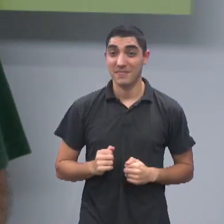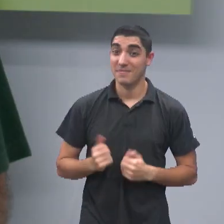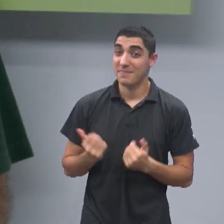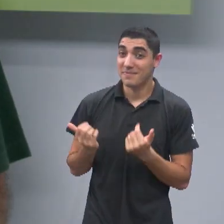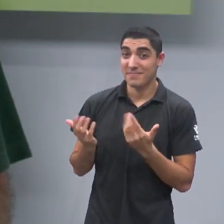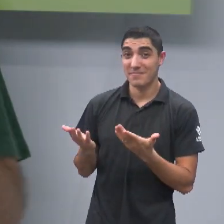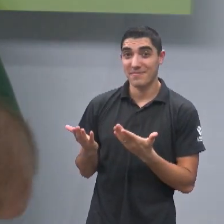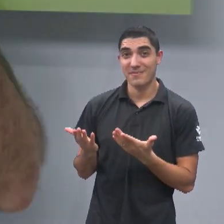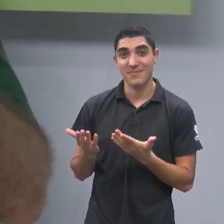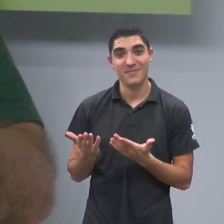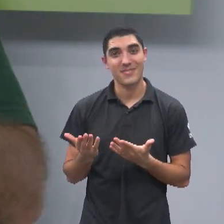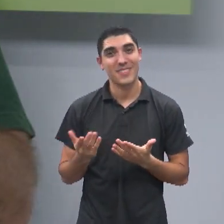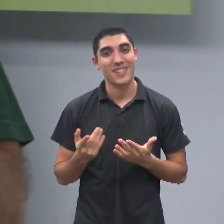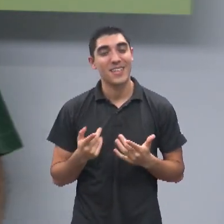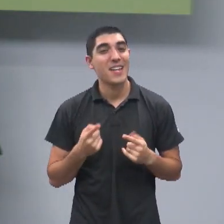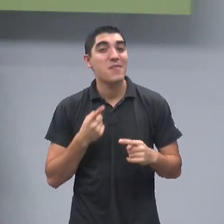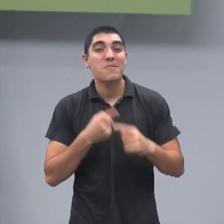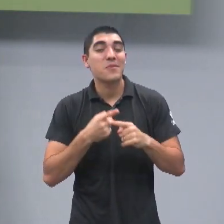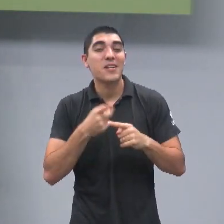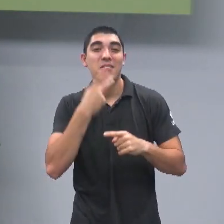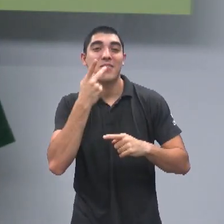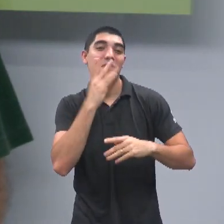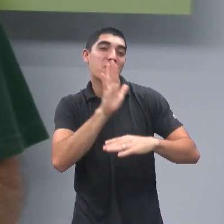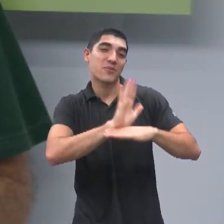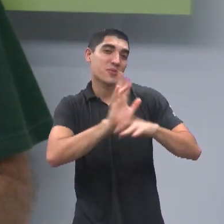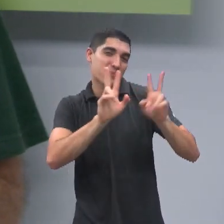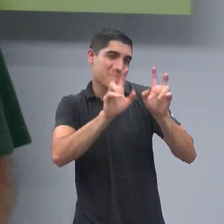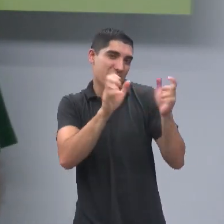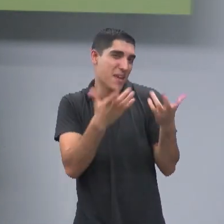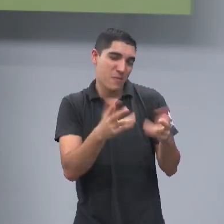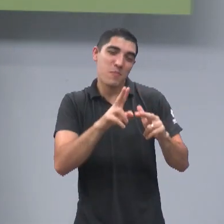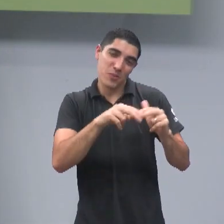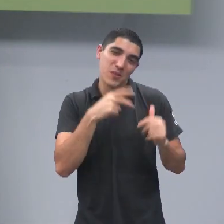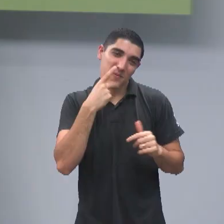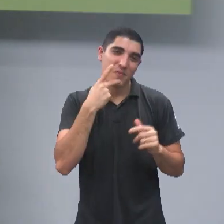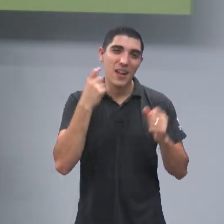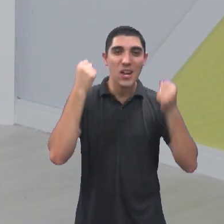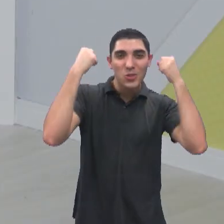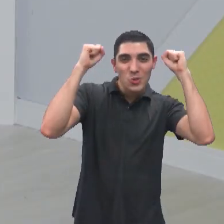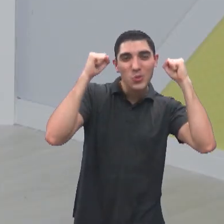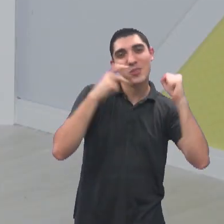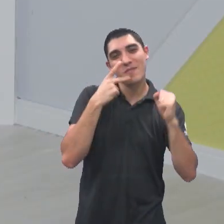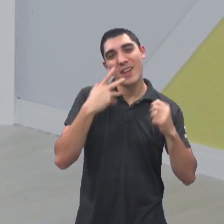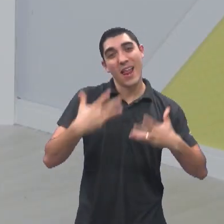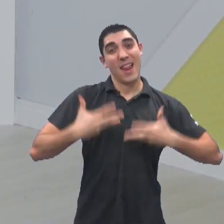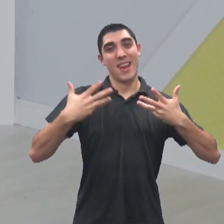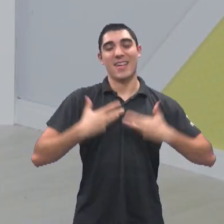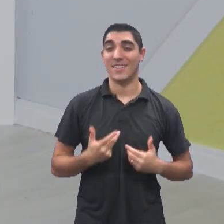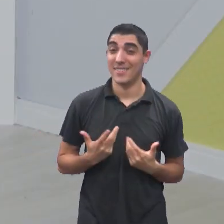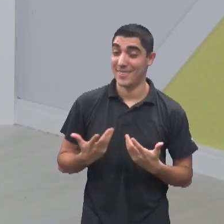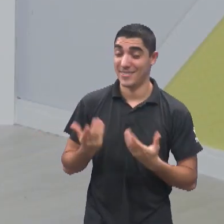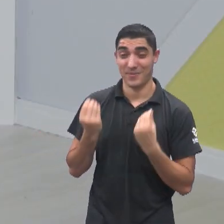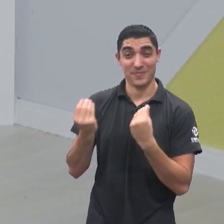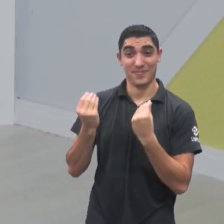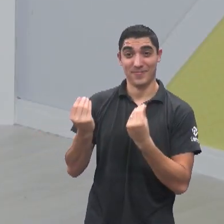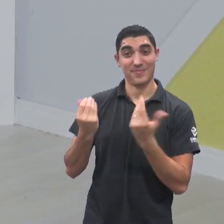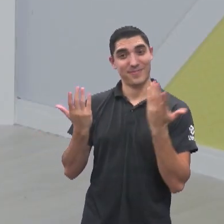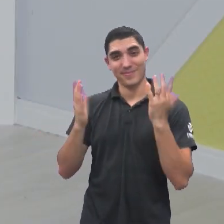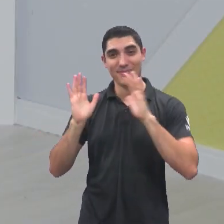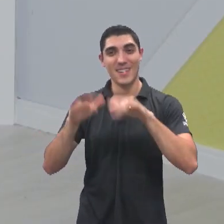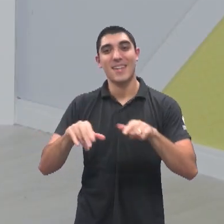Pra meter a questão de filme aí, pra continuar no filme, super Xuxa contra o baixo astral. Nossa. Assistam. Nossa Senhora. E aqui com a gente também o